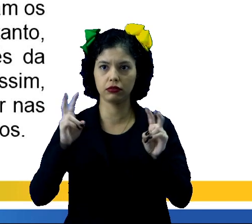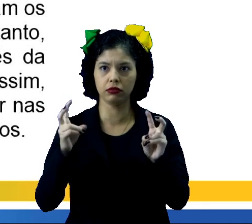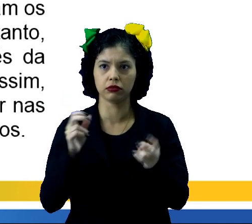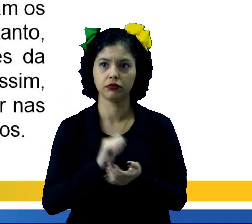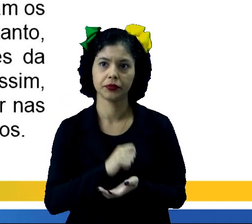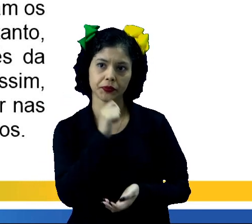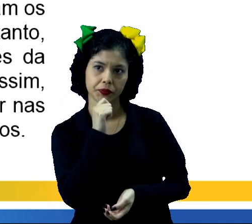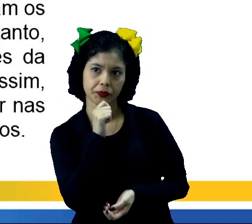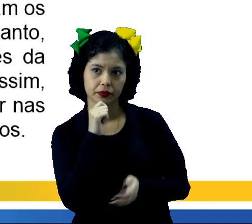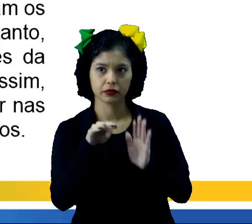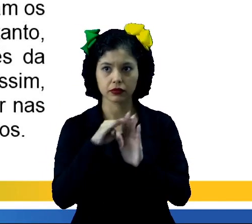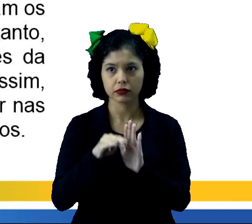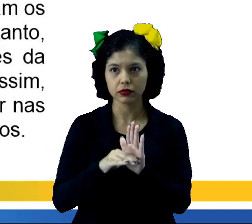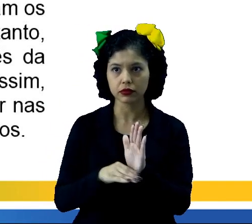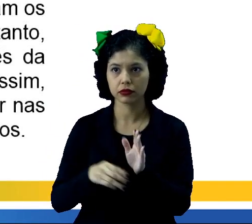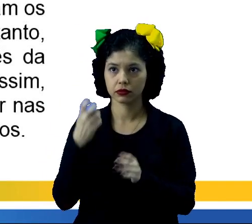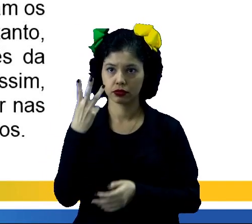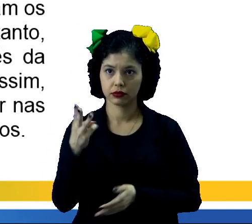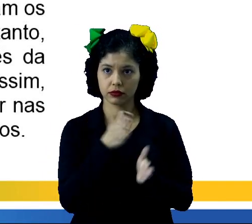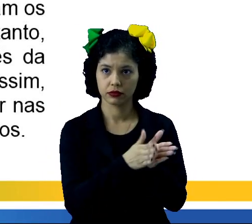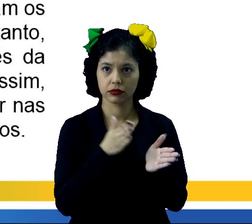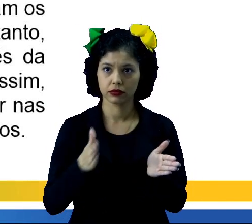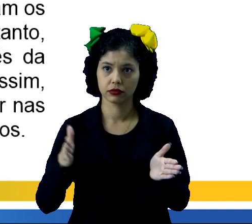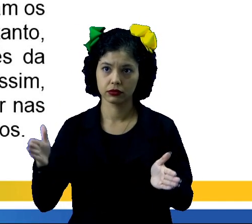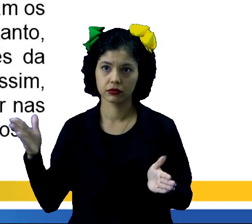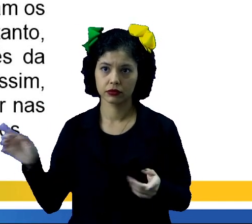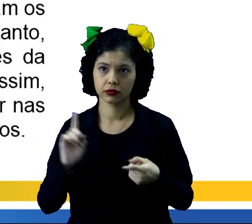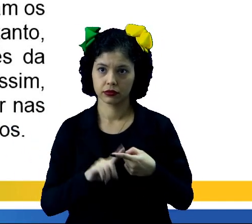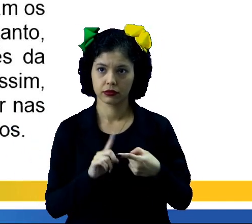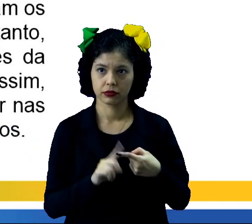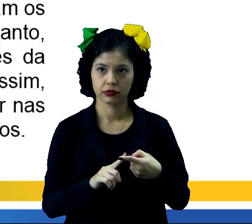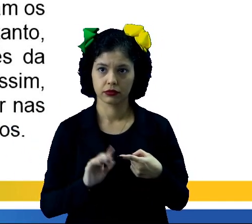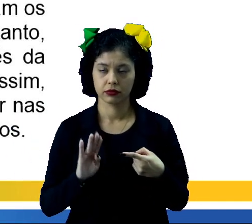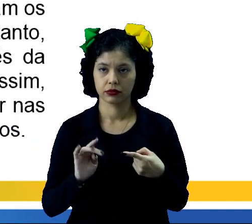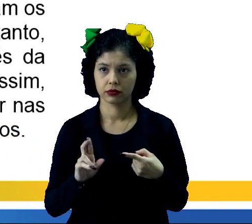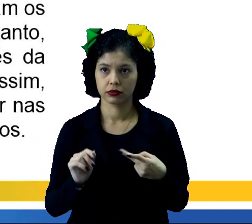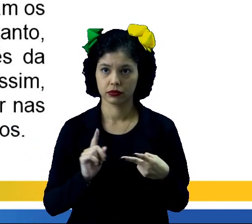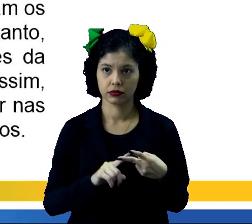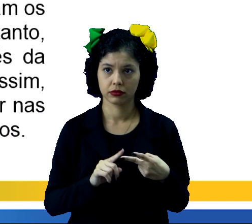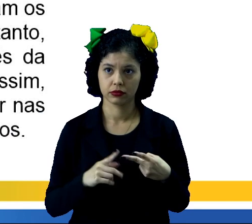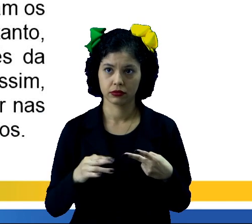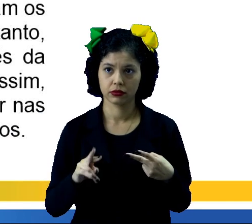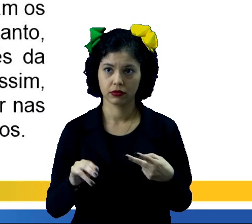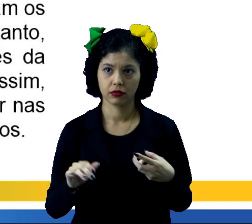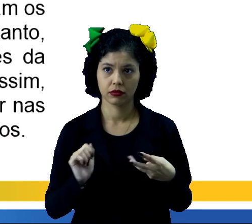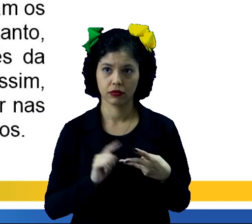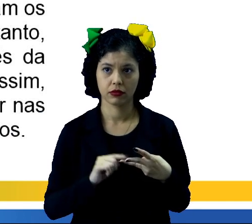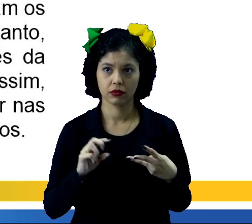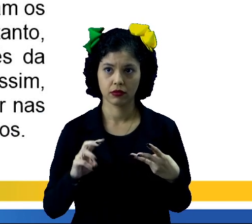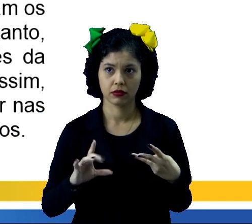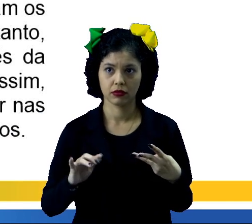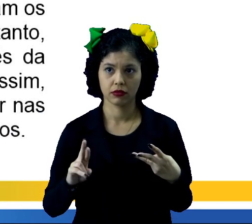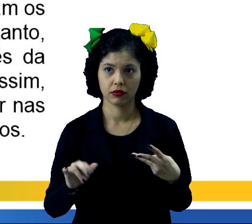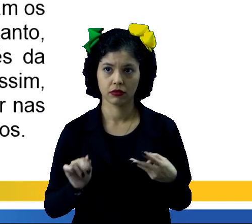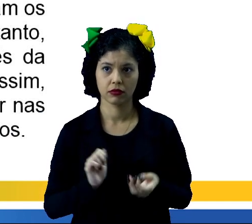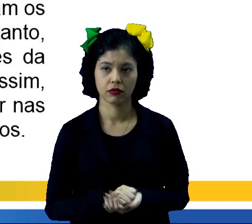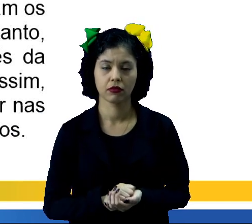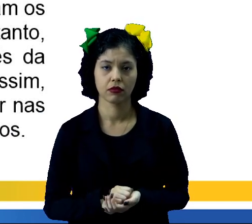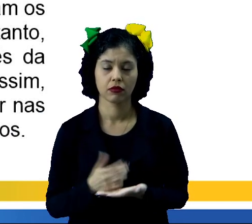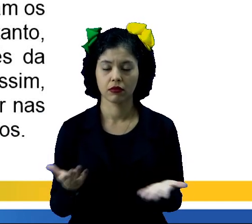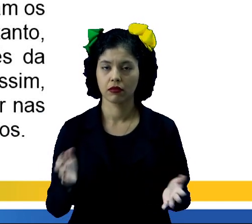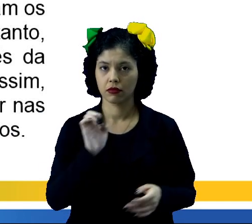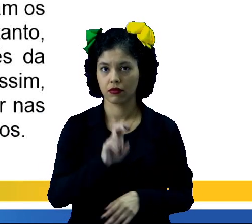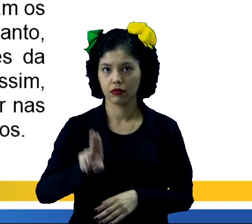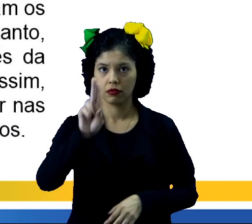teoria classificava as sociedades em 3 etapas evolutivas. Primeiro, bárbara. Segundo, primitiva. Terceira, civilizada.